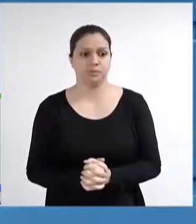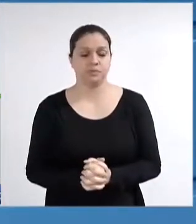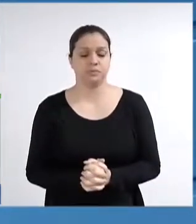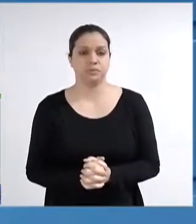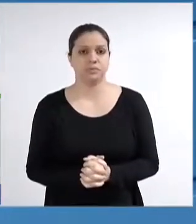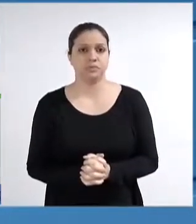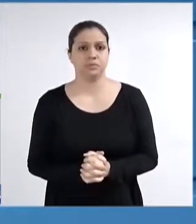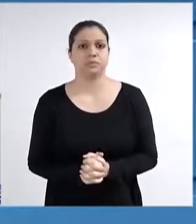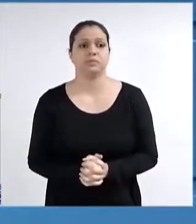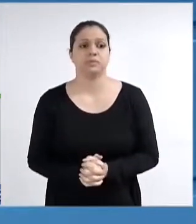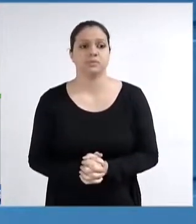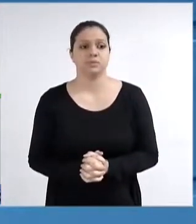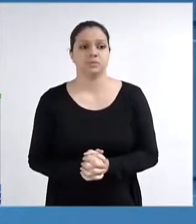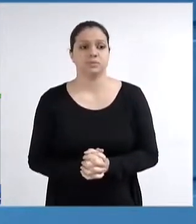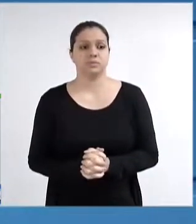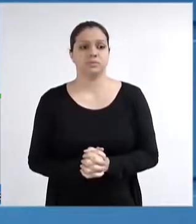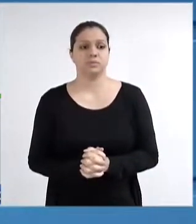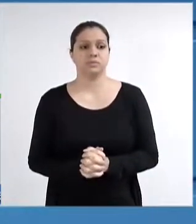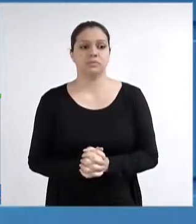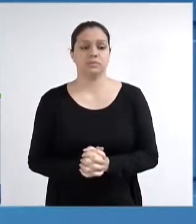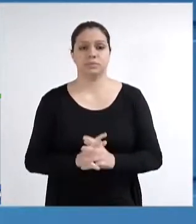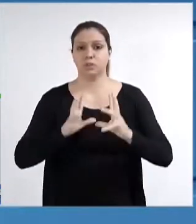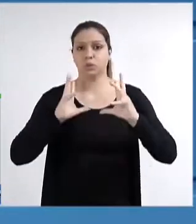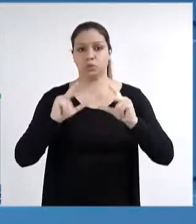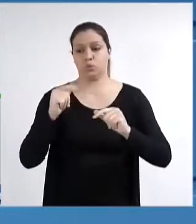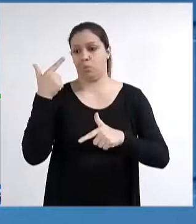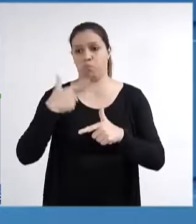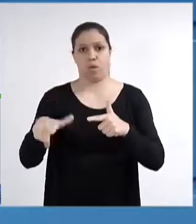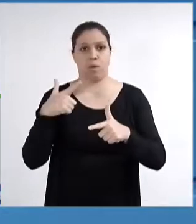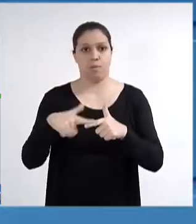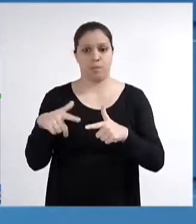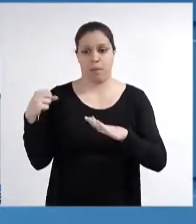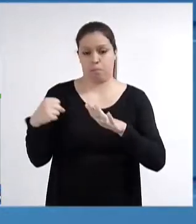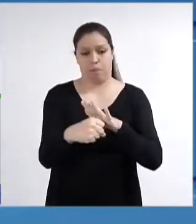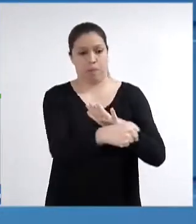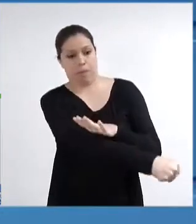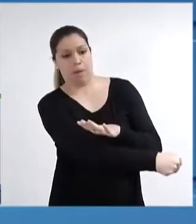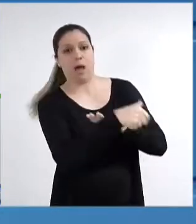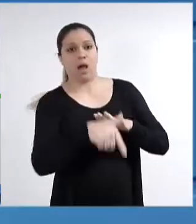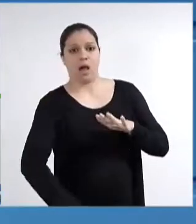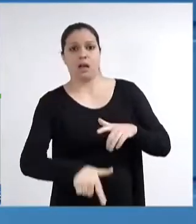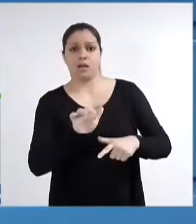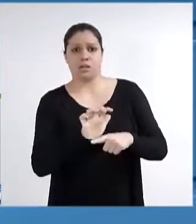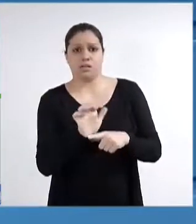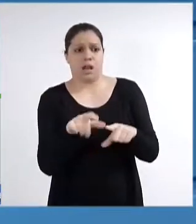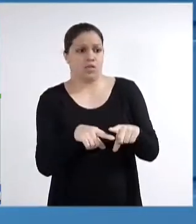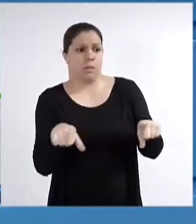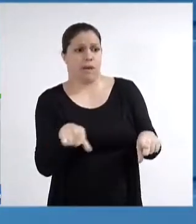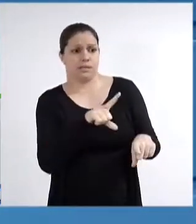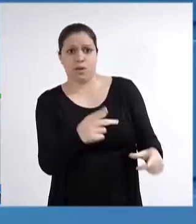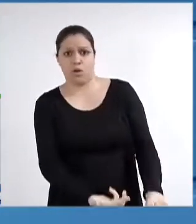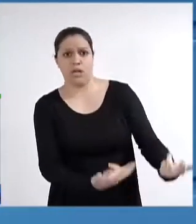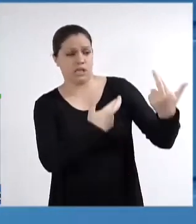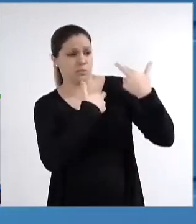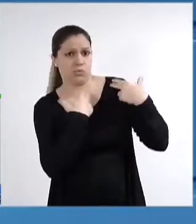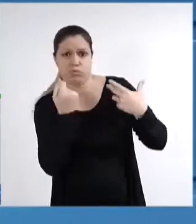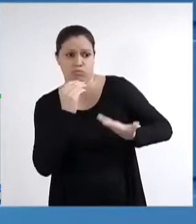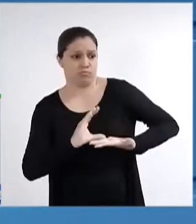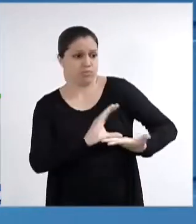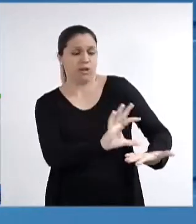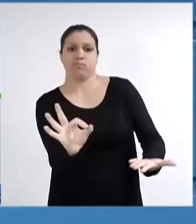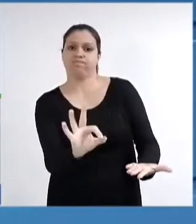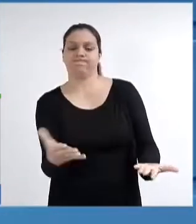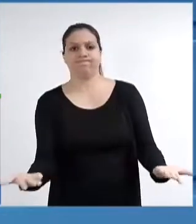poder demandar para cá todas as problemáticas, mas não assumir a paternidade, principalmente no que tange a